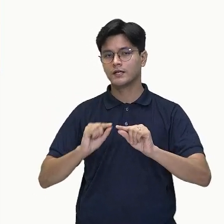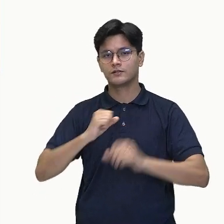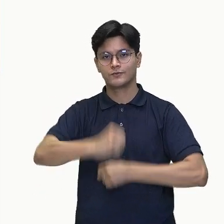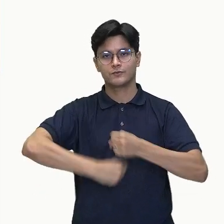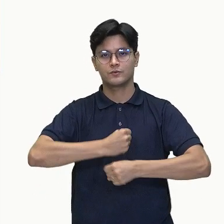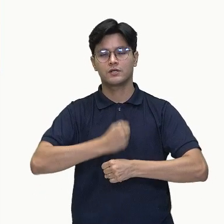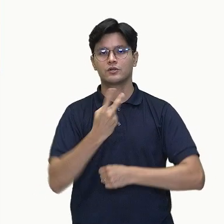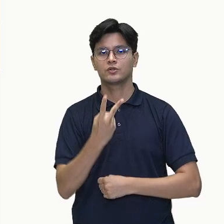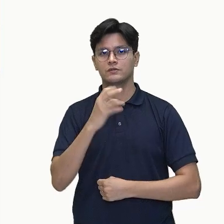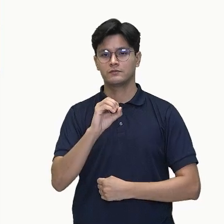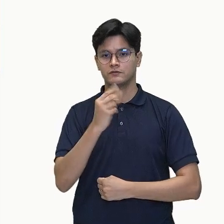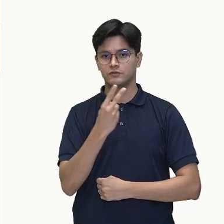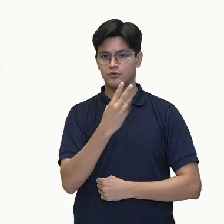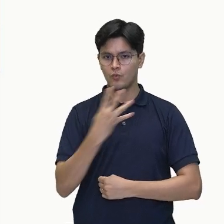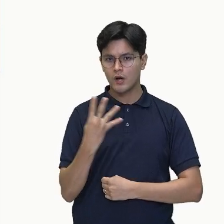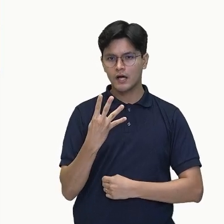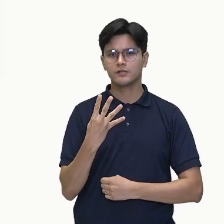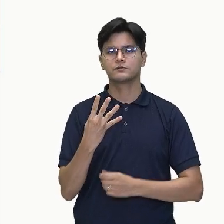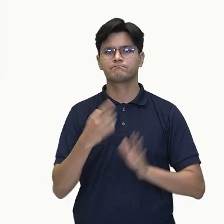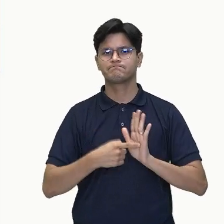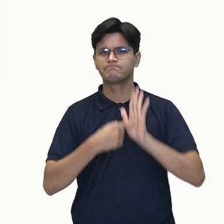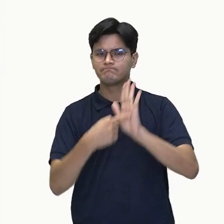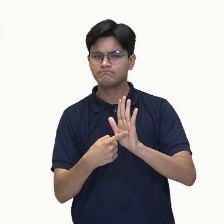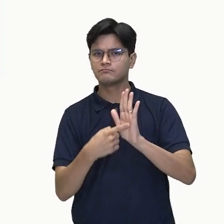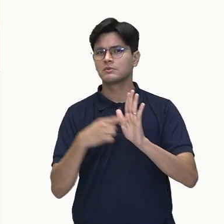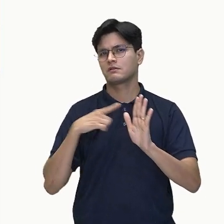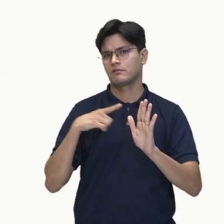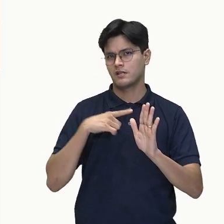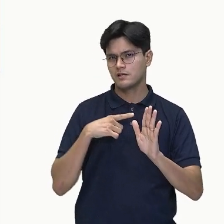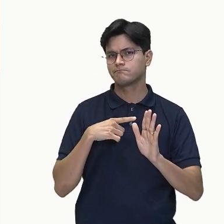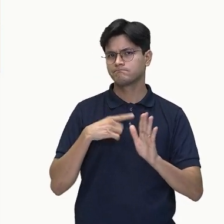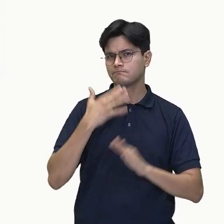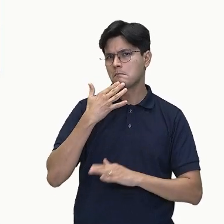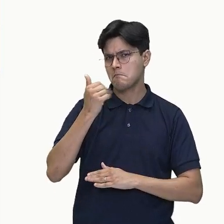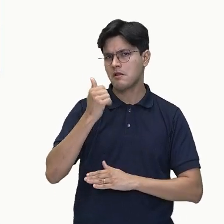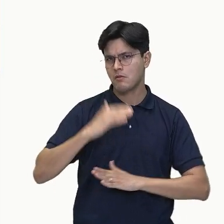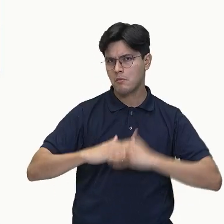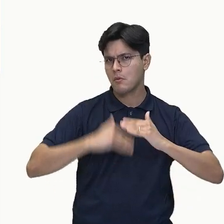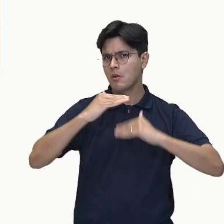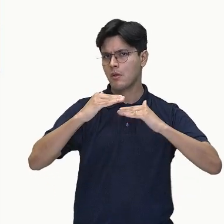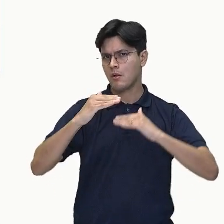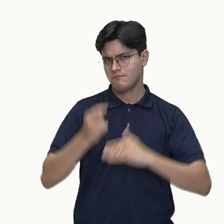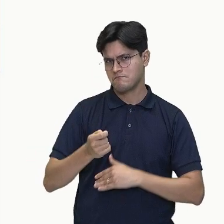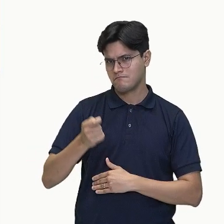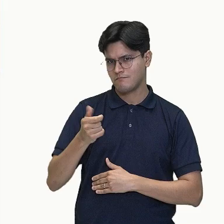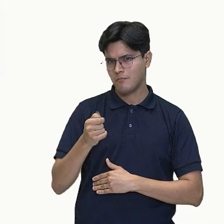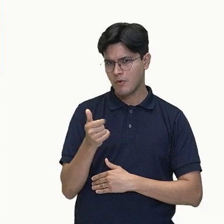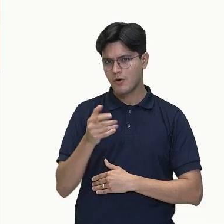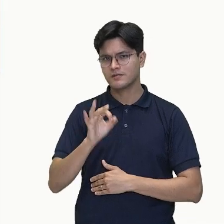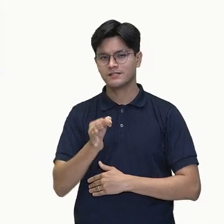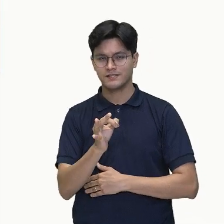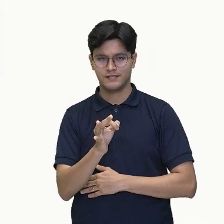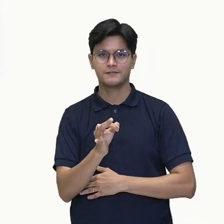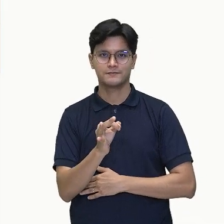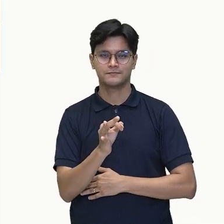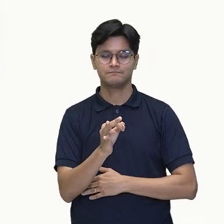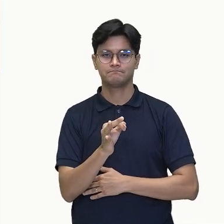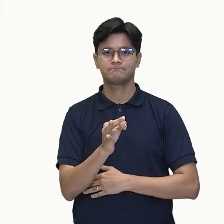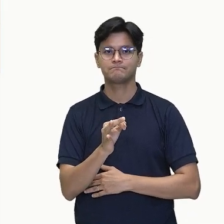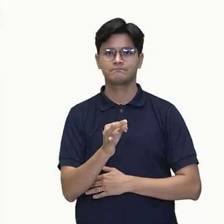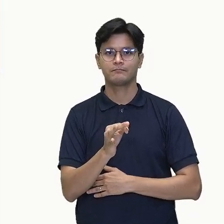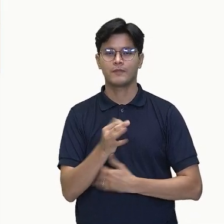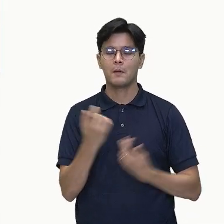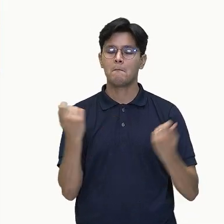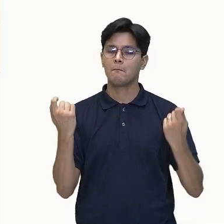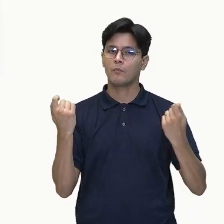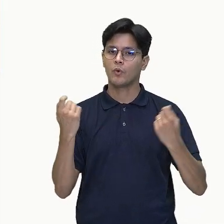da inflação e ajustes nominais na economia da maioria dos países da região. Embora